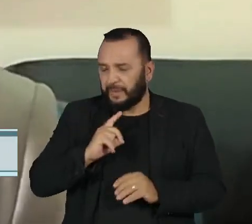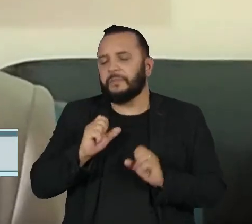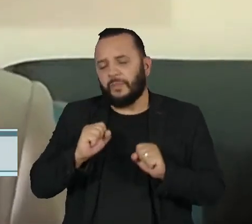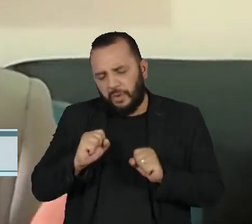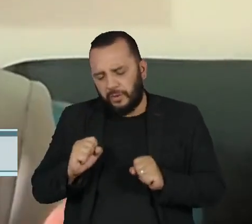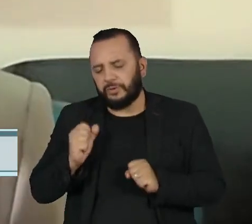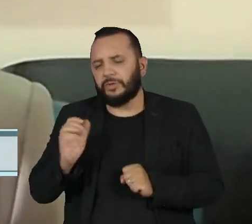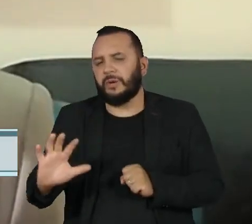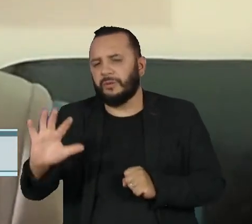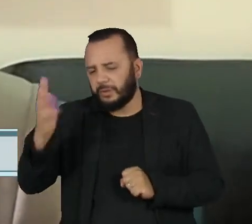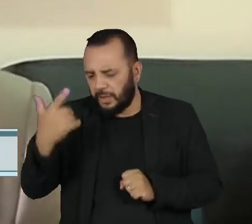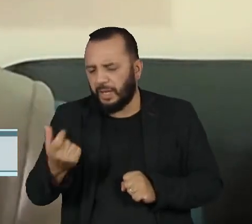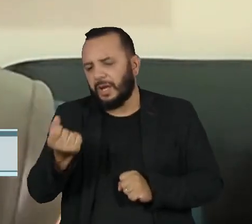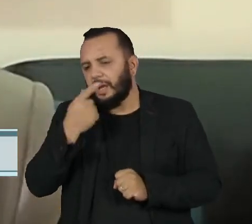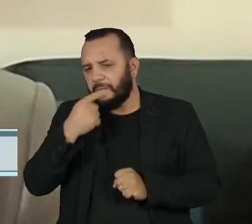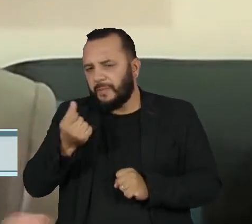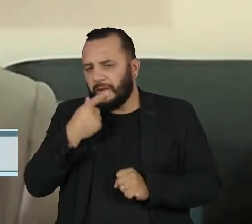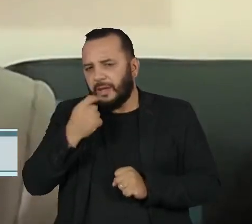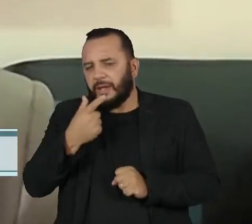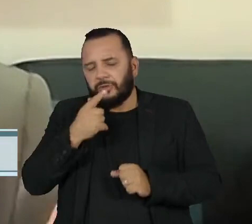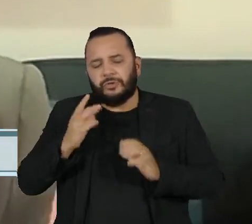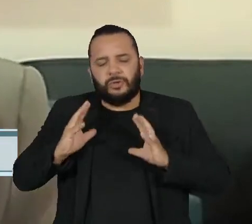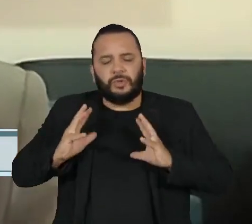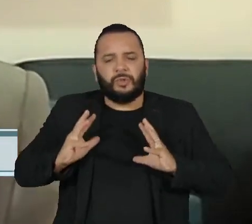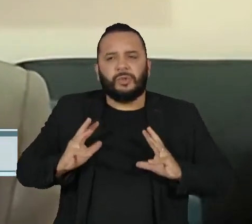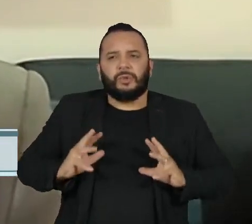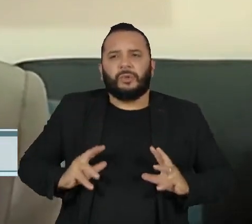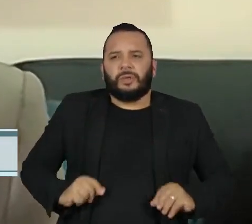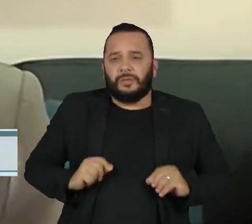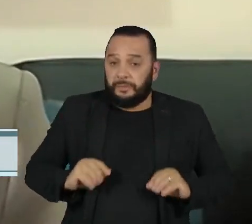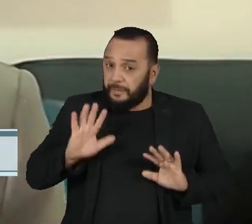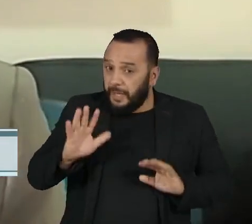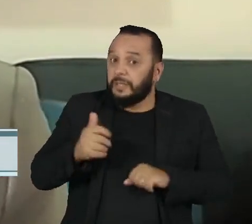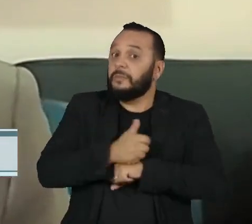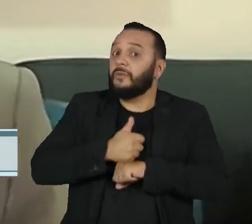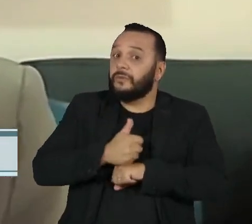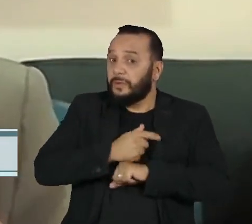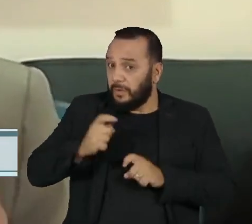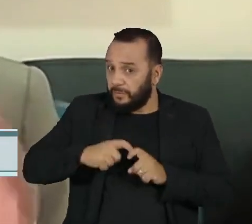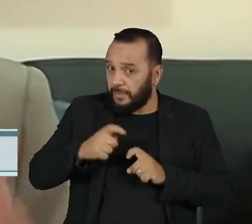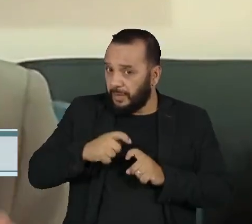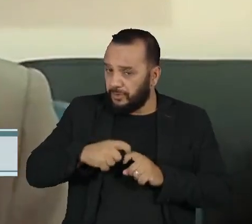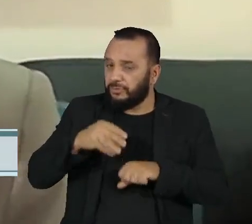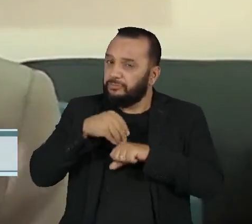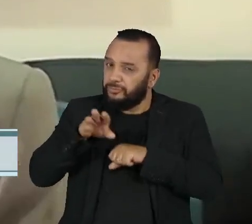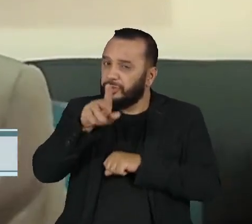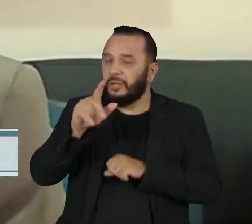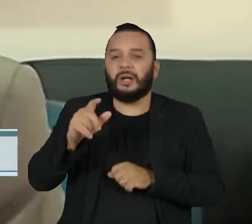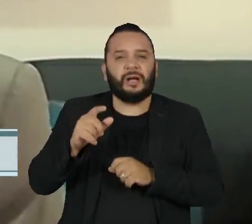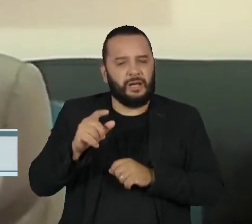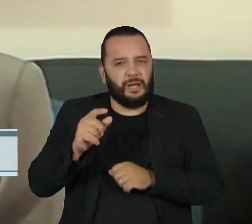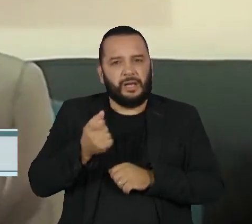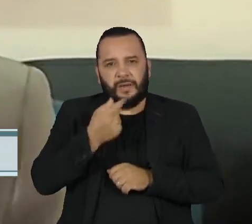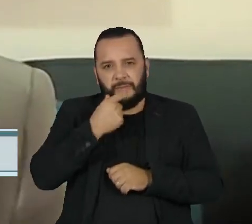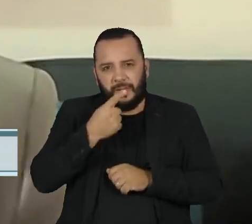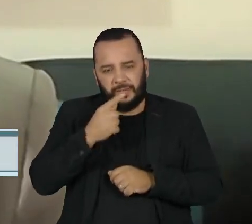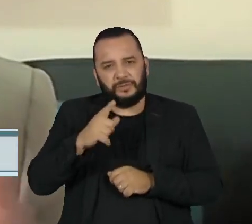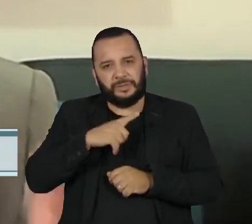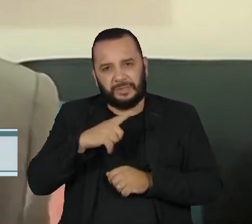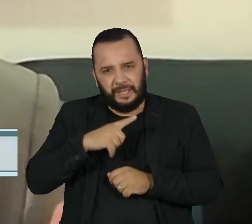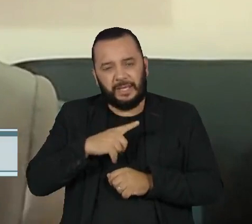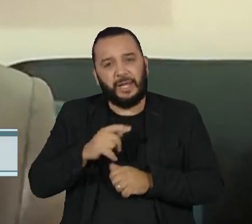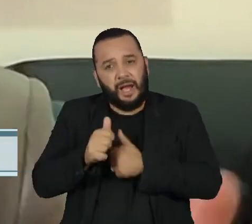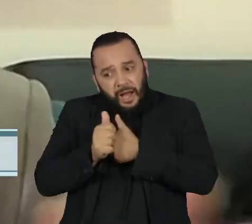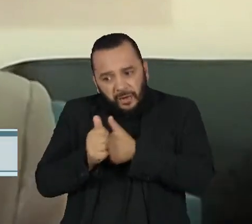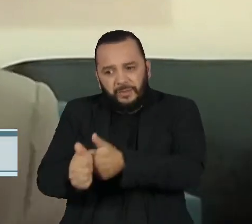indicado, né? E é sempre importante que o remédio esteja indicado, sim, para um profissional médico e que haja um acompanhamento.